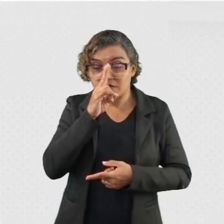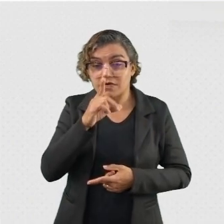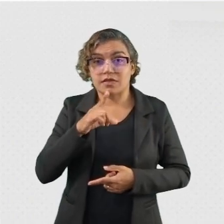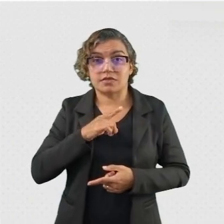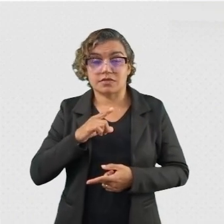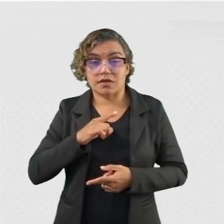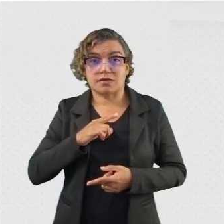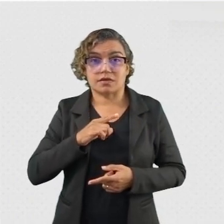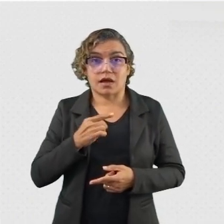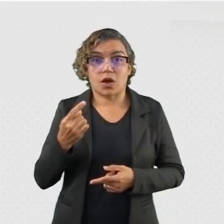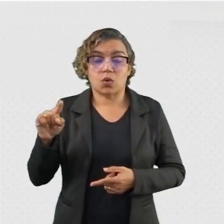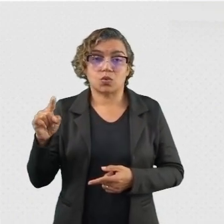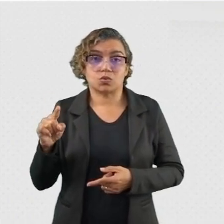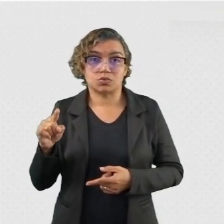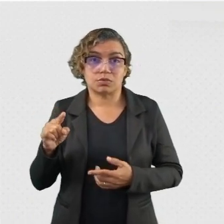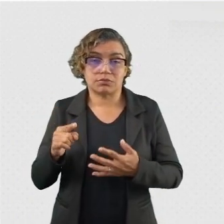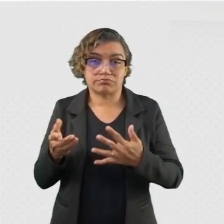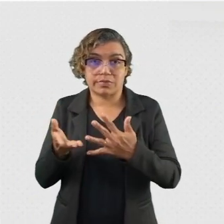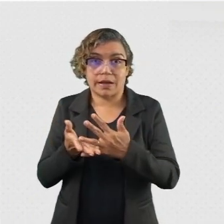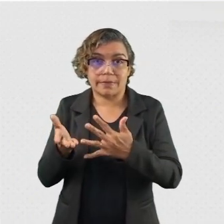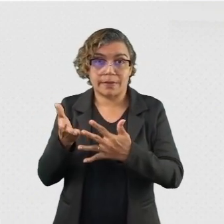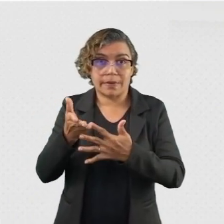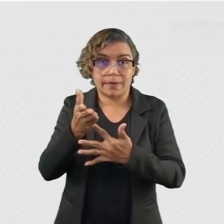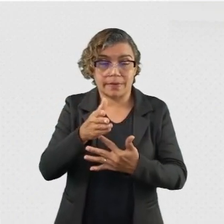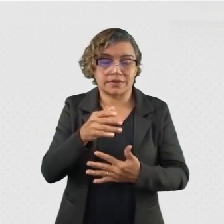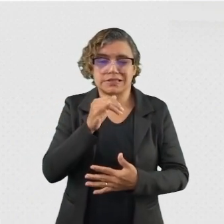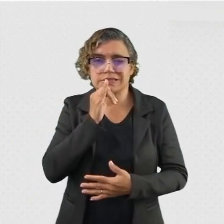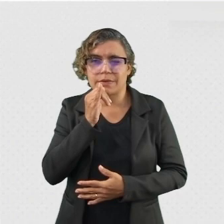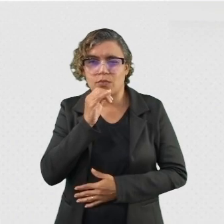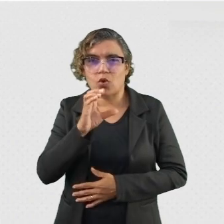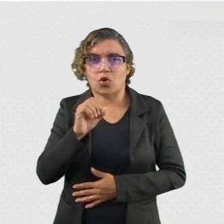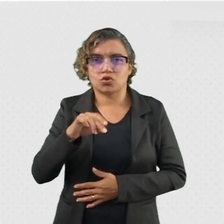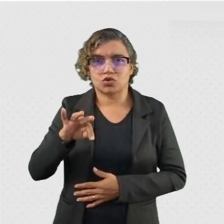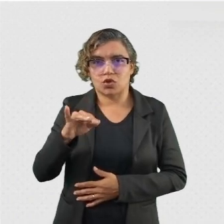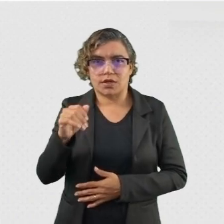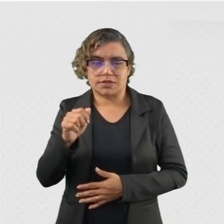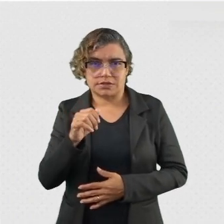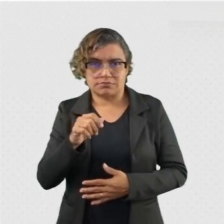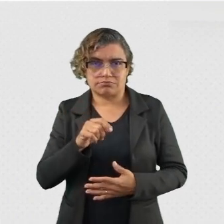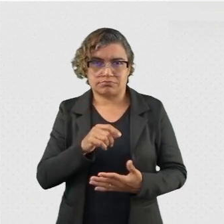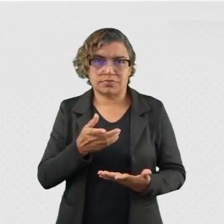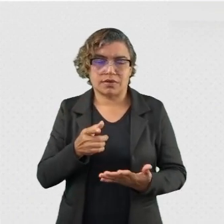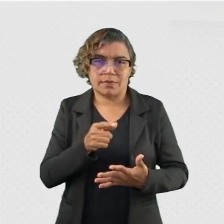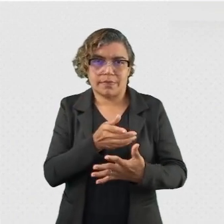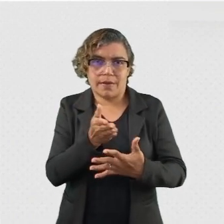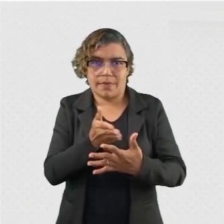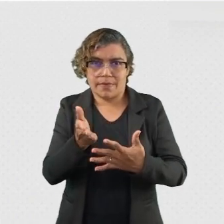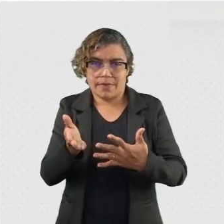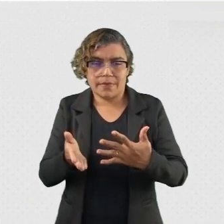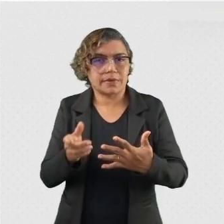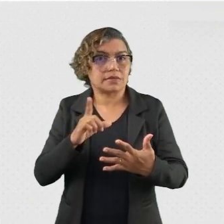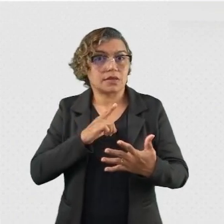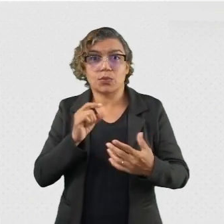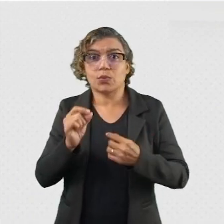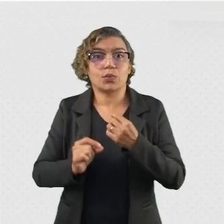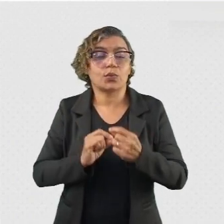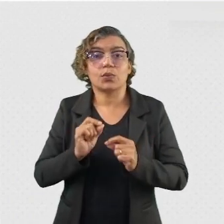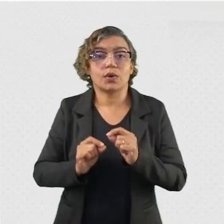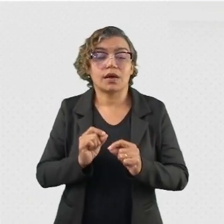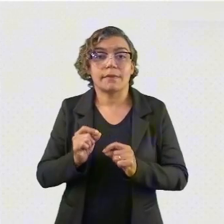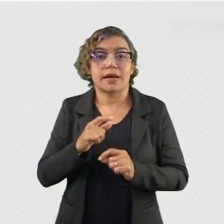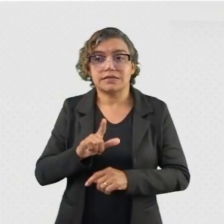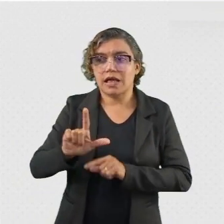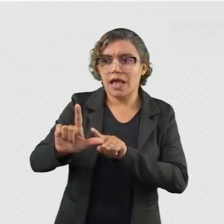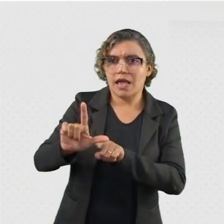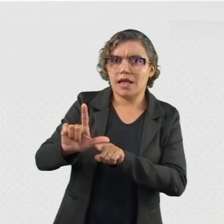última consoante. Então, às vezes, você vai ver o verbo viajar com 2 L's no final e, às vezes, com um L só.